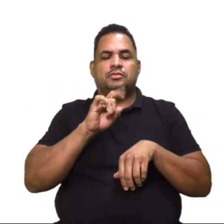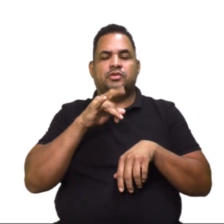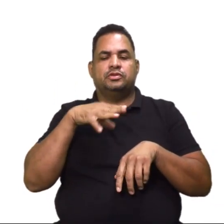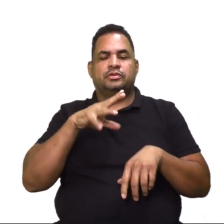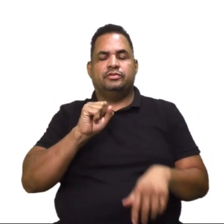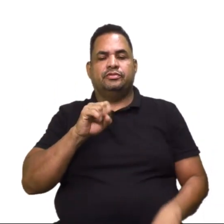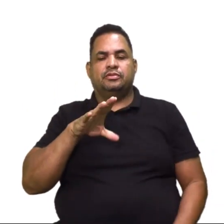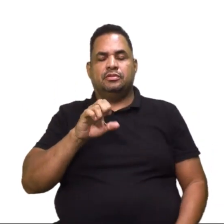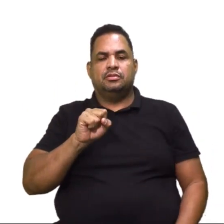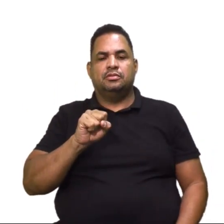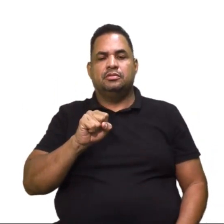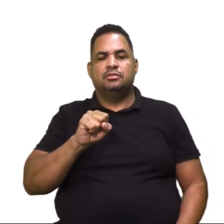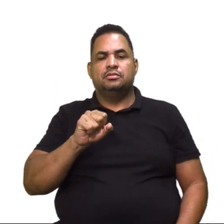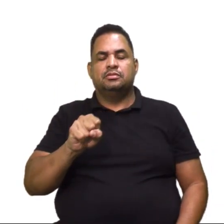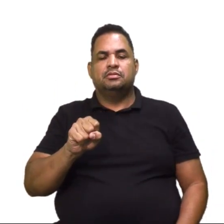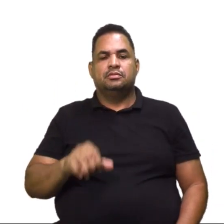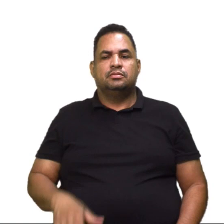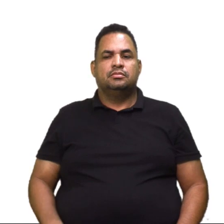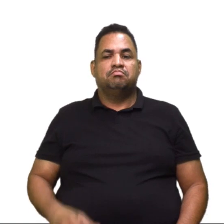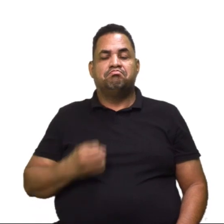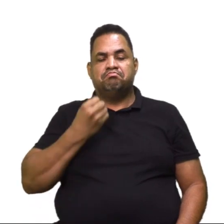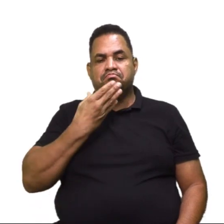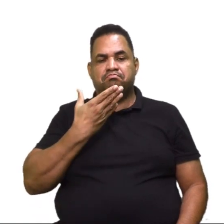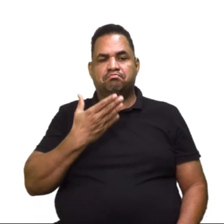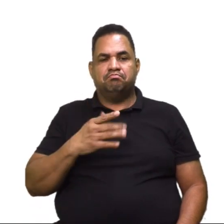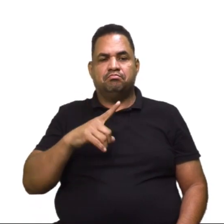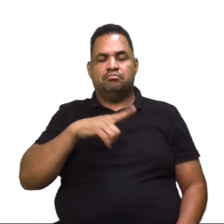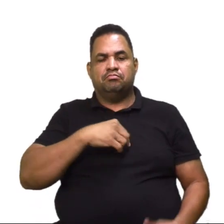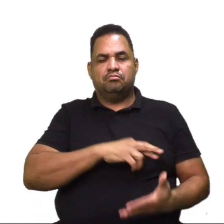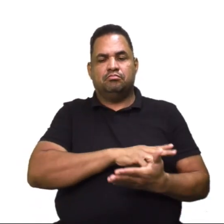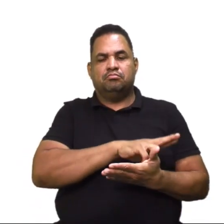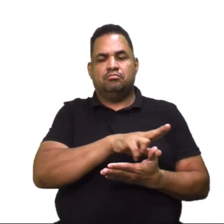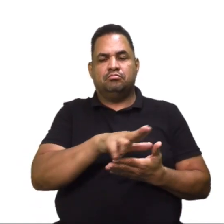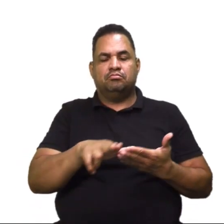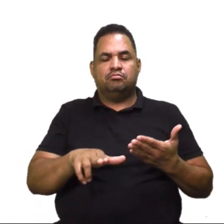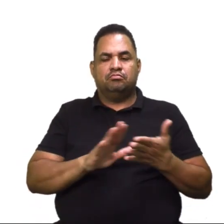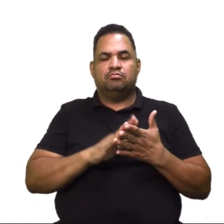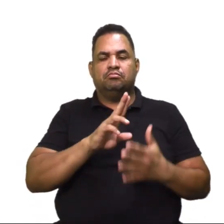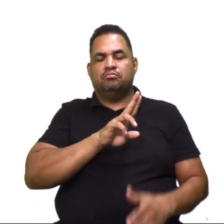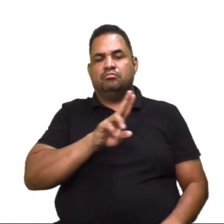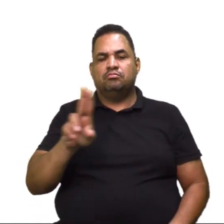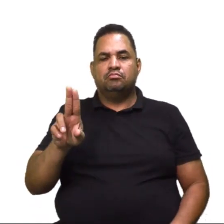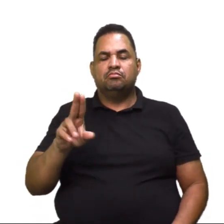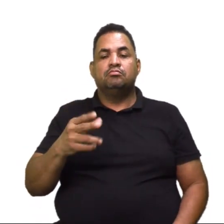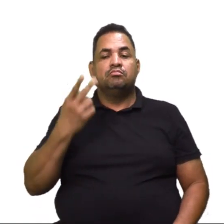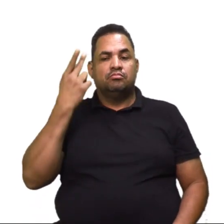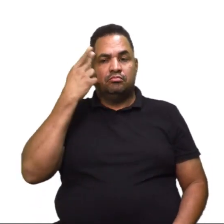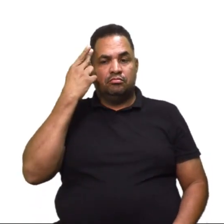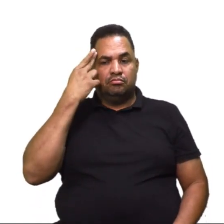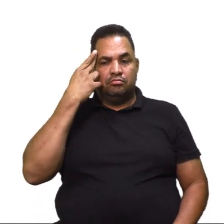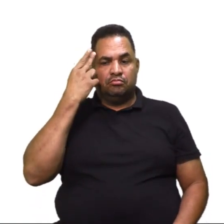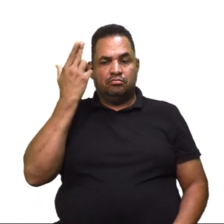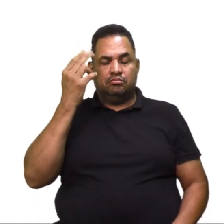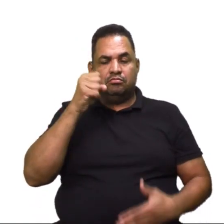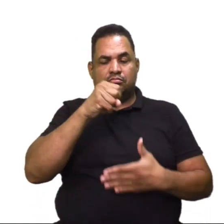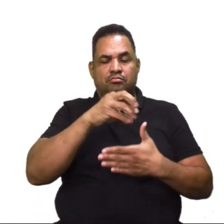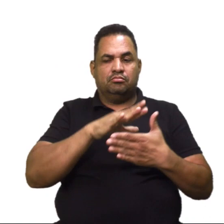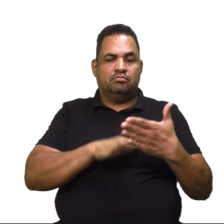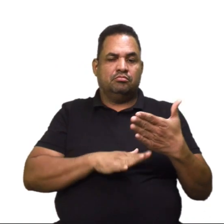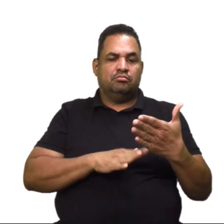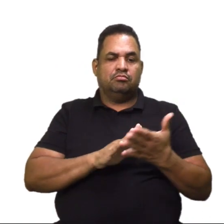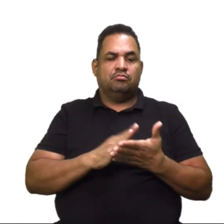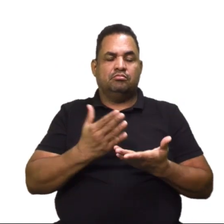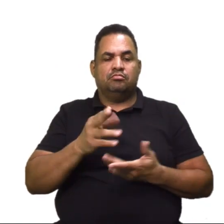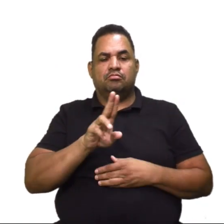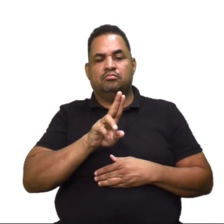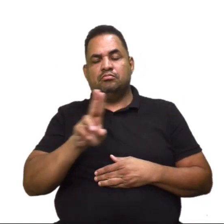Treponema pallidum. Tudo bem? Então, a gente tem vários nomes, mas normalmente você vai ver nas questões, mas o